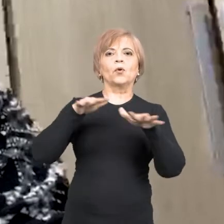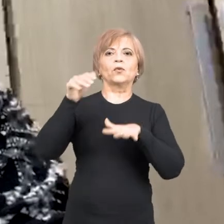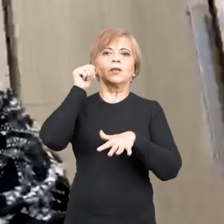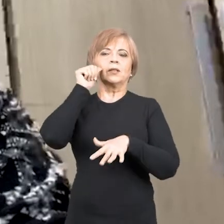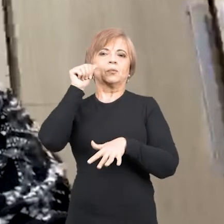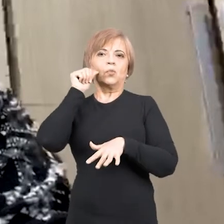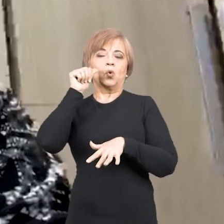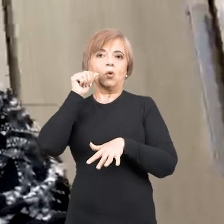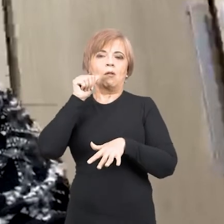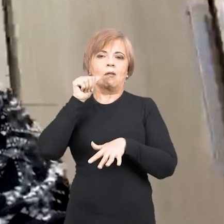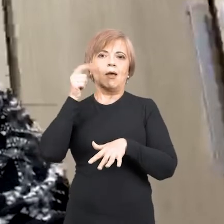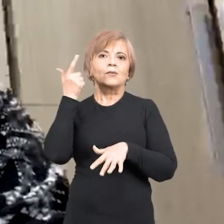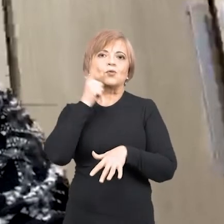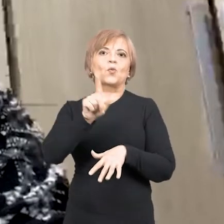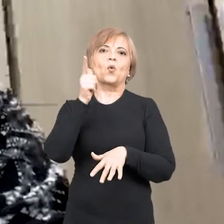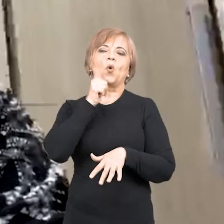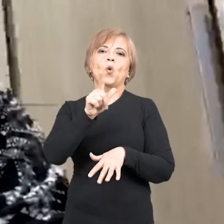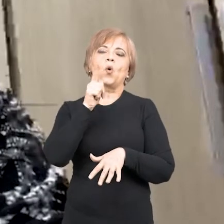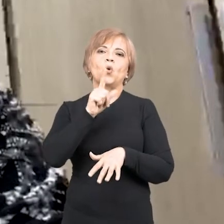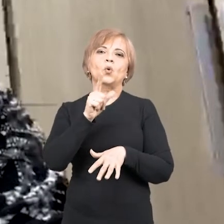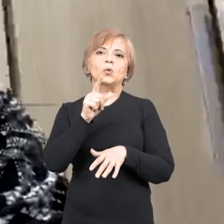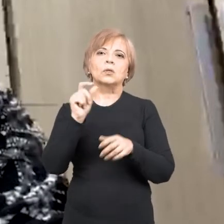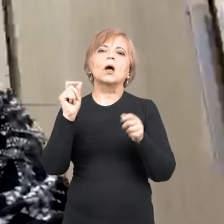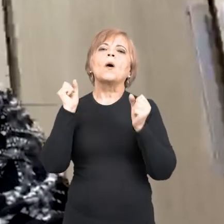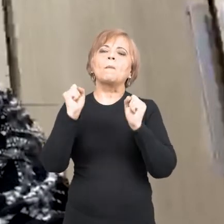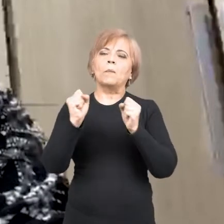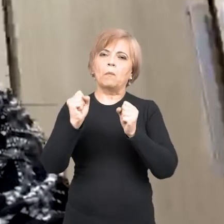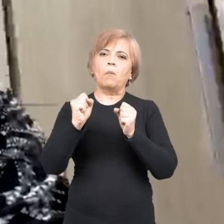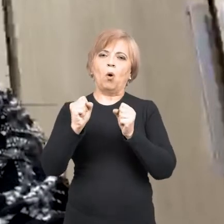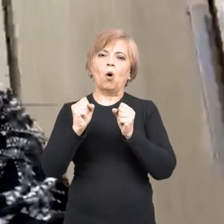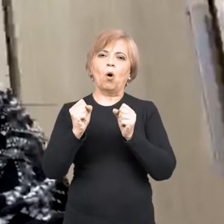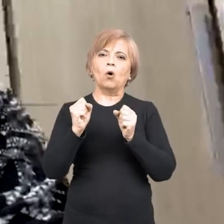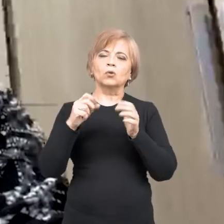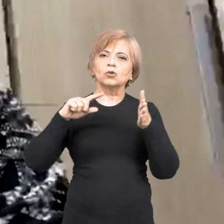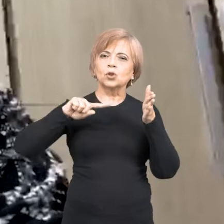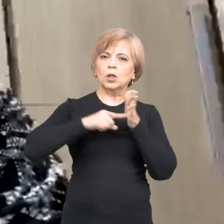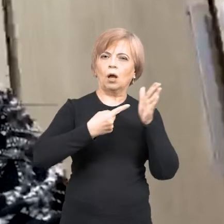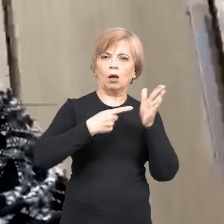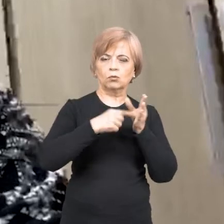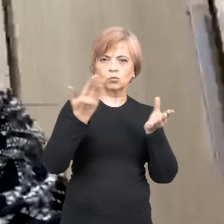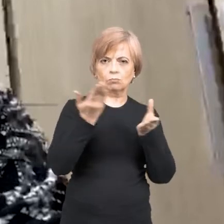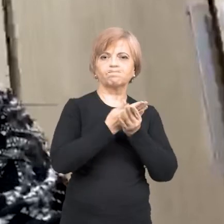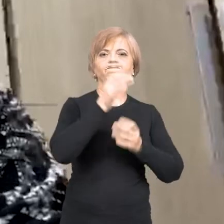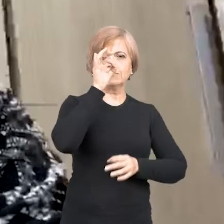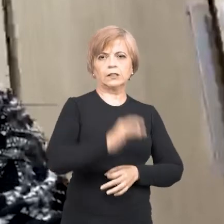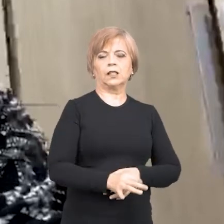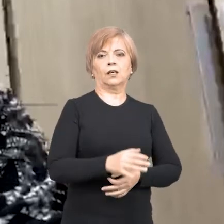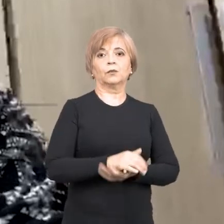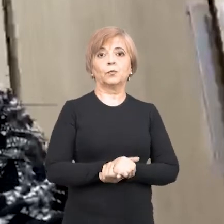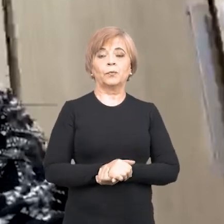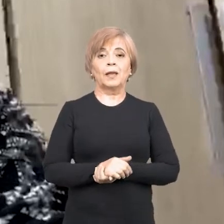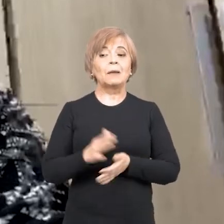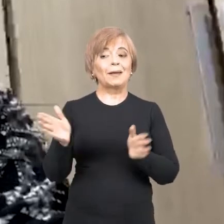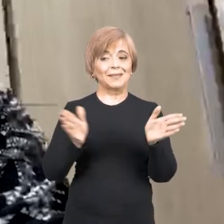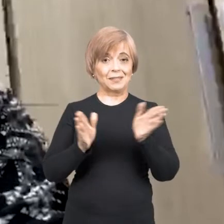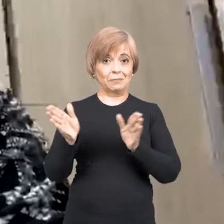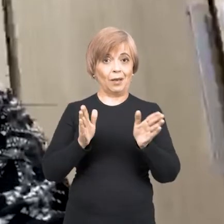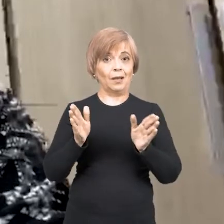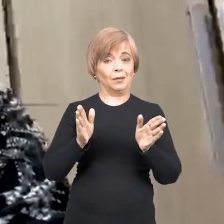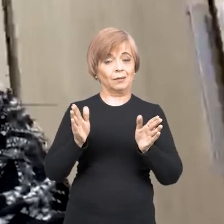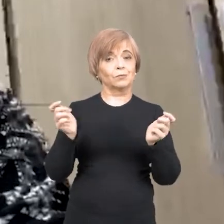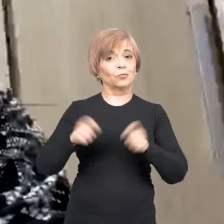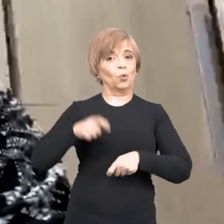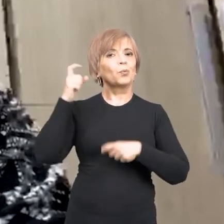das mulheres ou conseguindo com êxito fazerem seus registros de ocorrência, né? Mas de fato esse período foi um